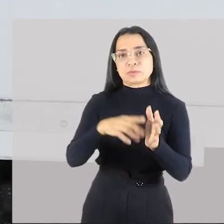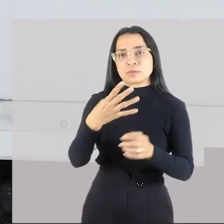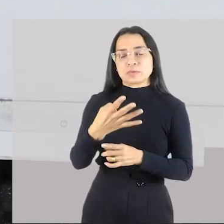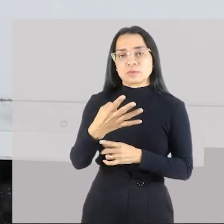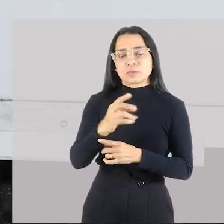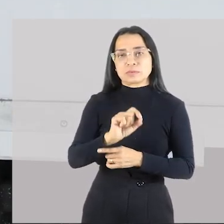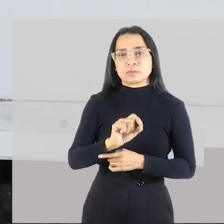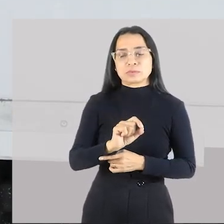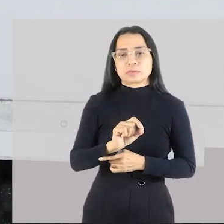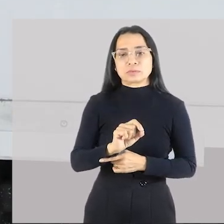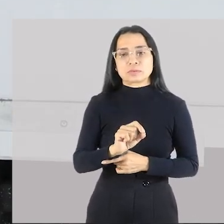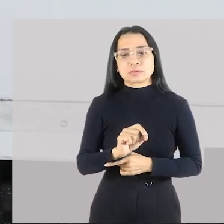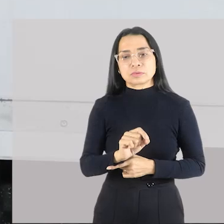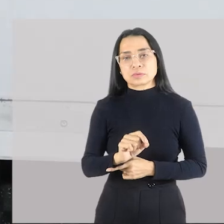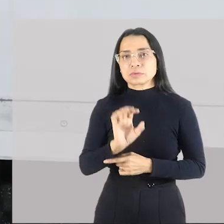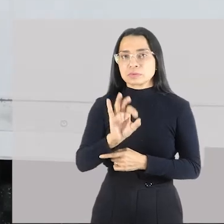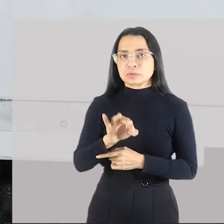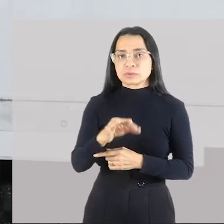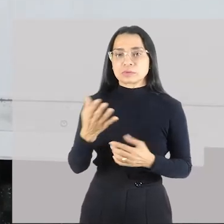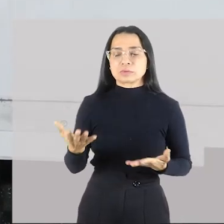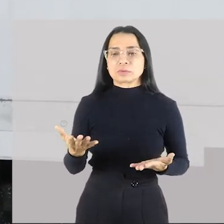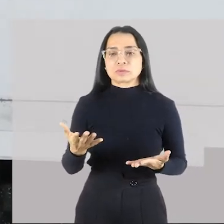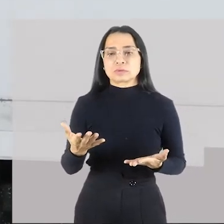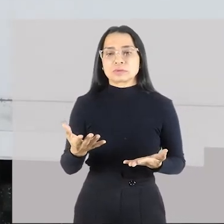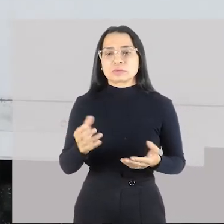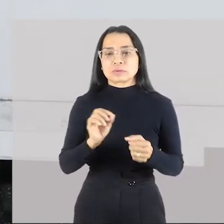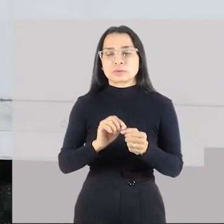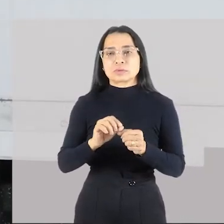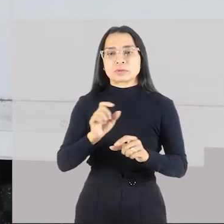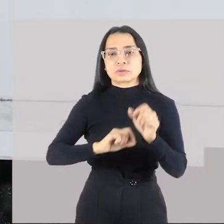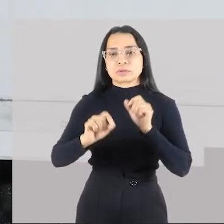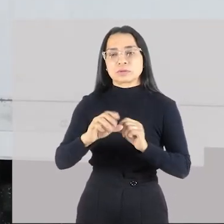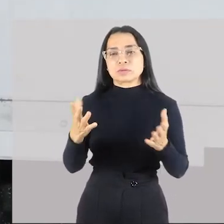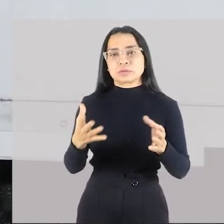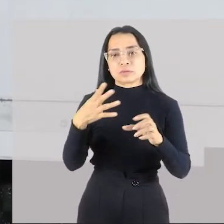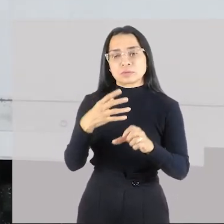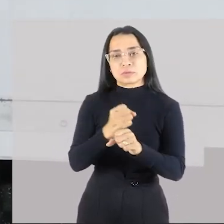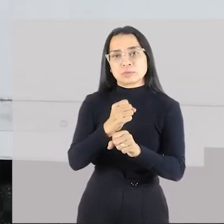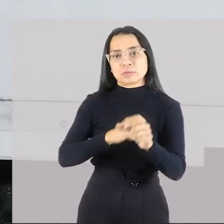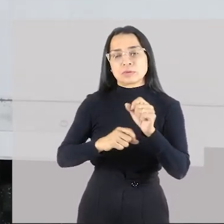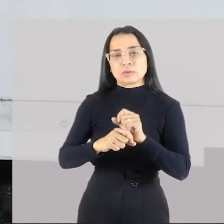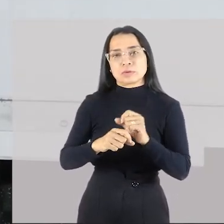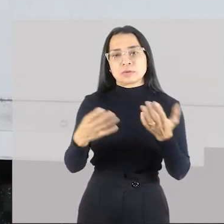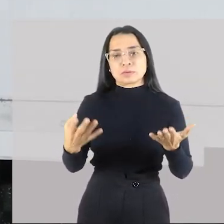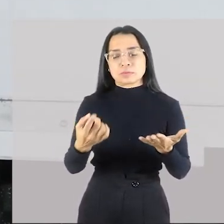4. Certo? Agora eu vou fazer uma operação entre eles. Ó.